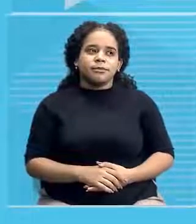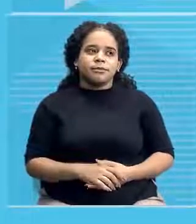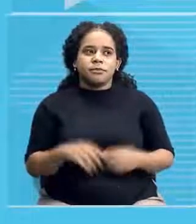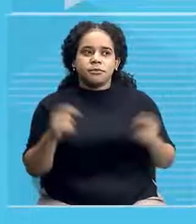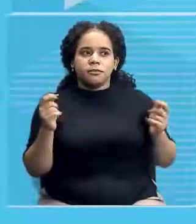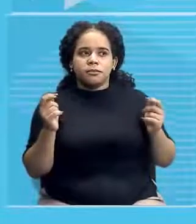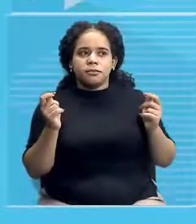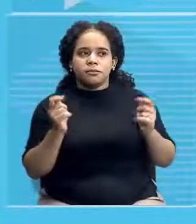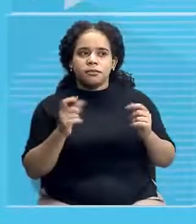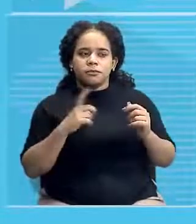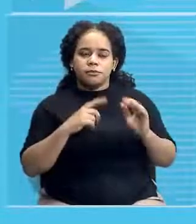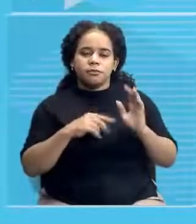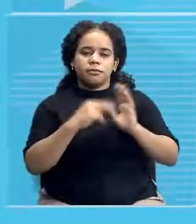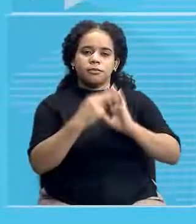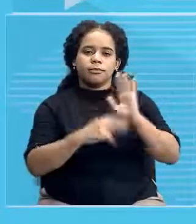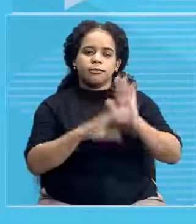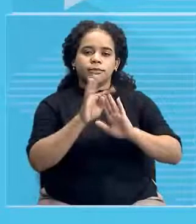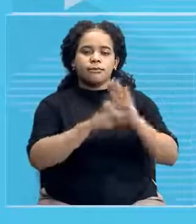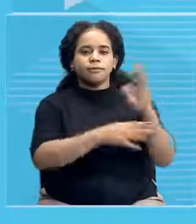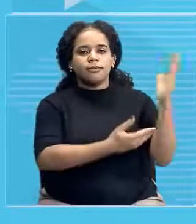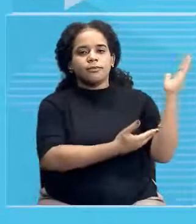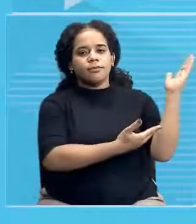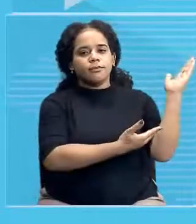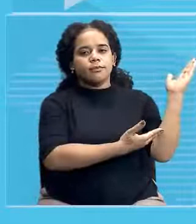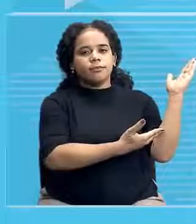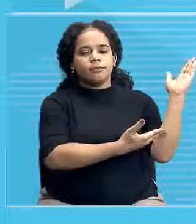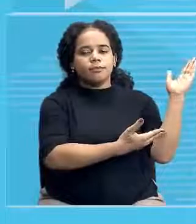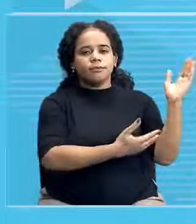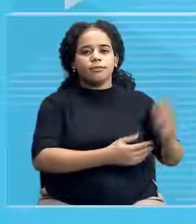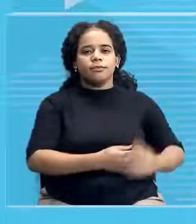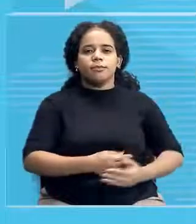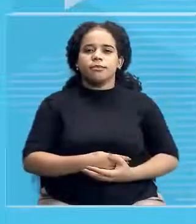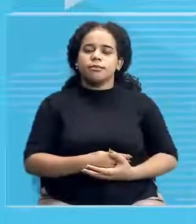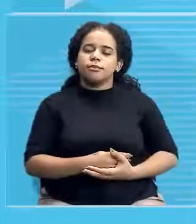sejam anatômicos, psíquicos ou sociais.